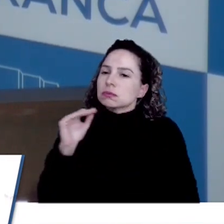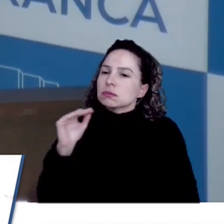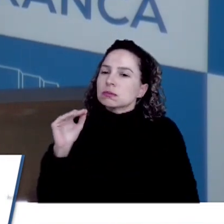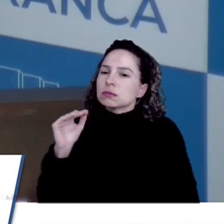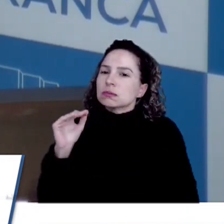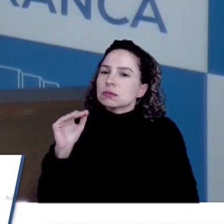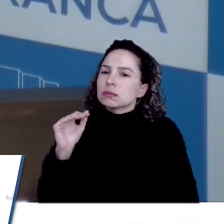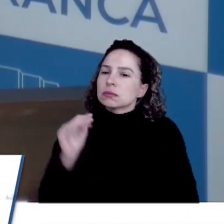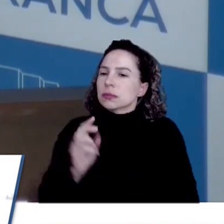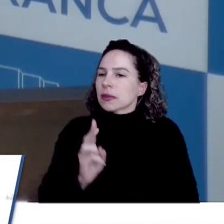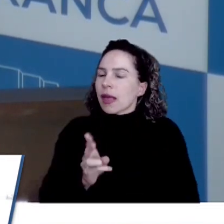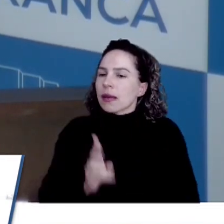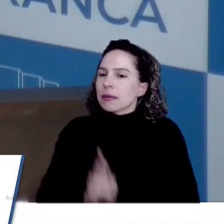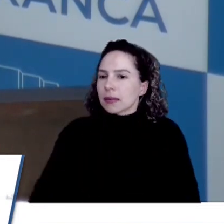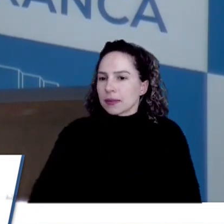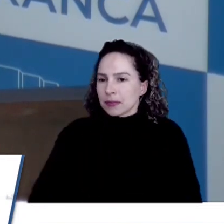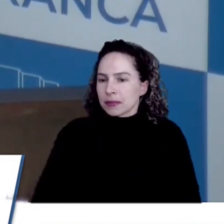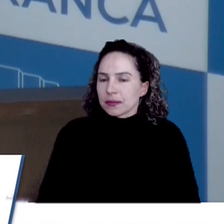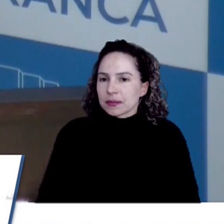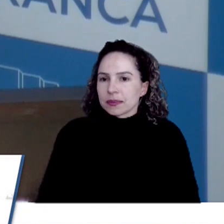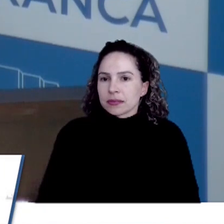loquaz.